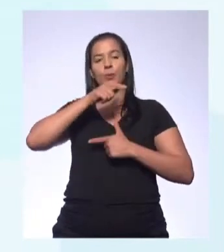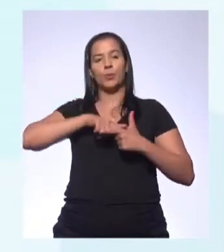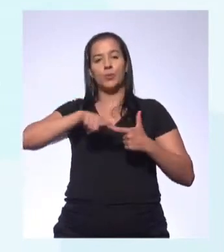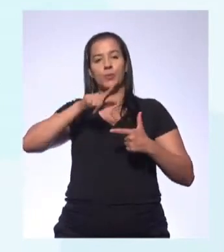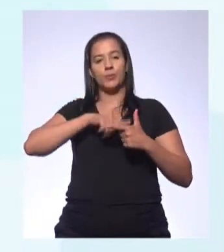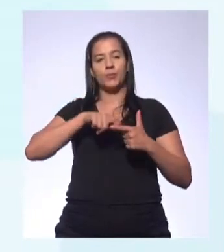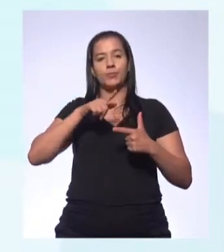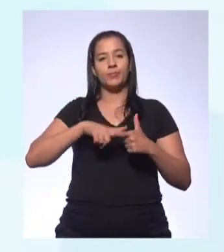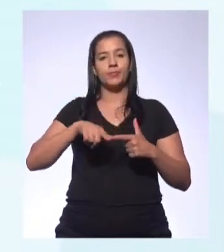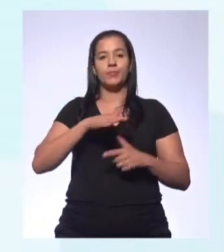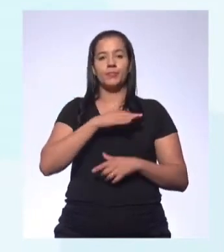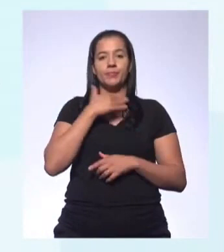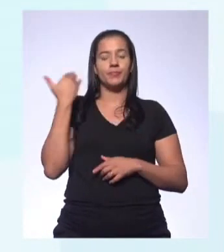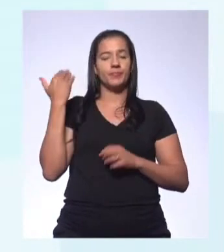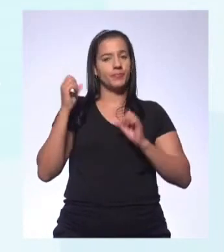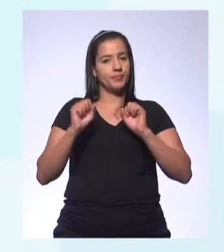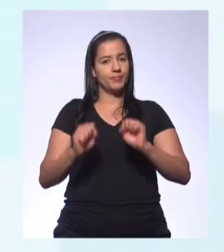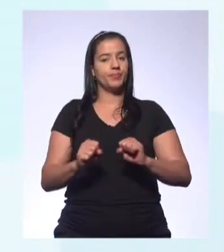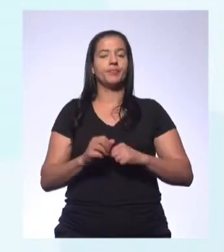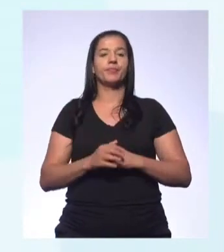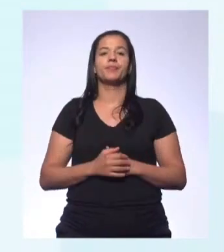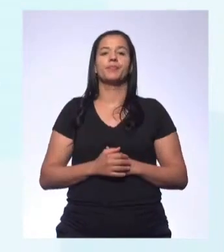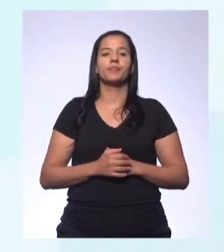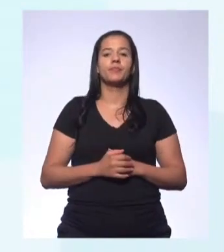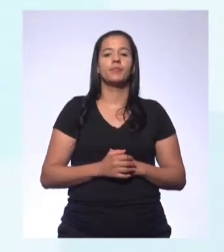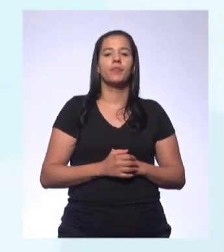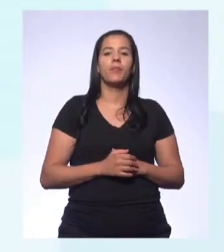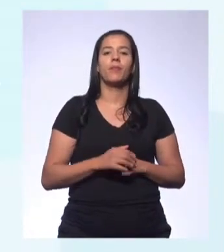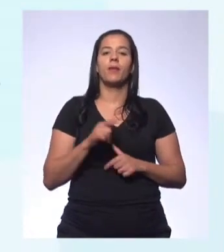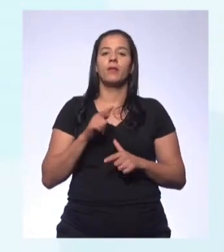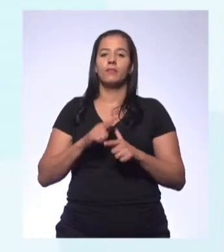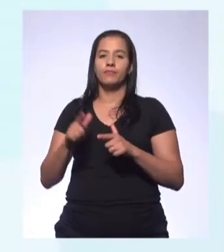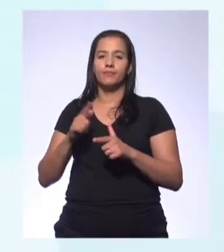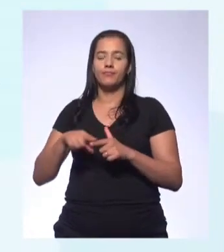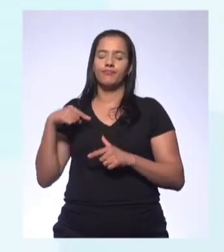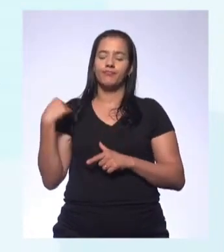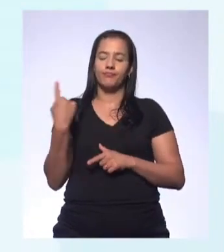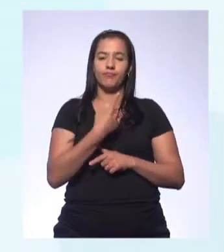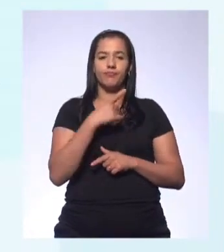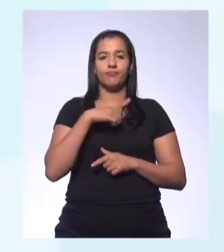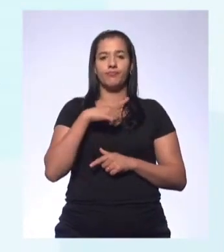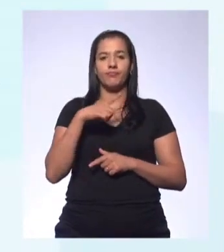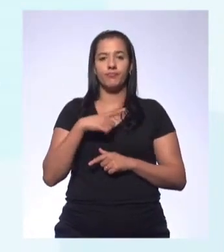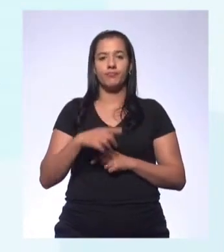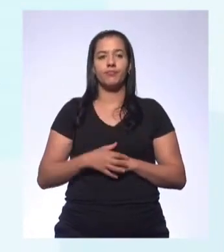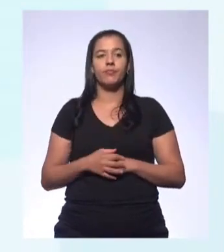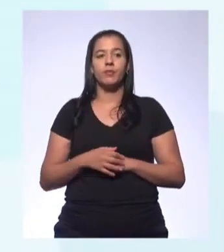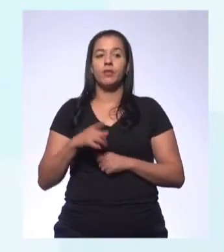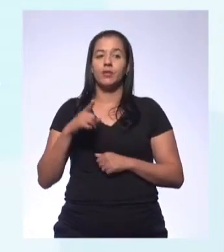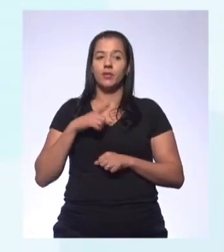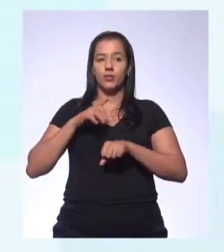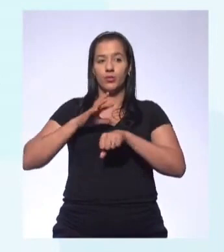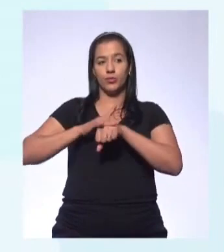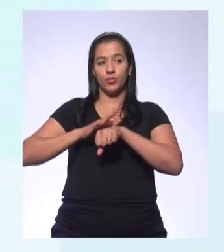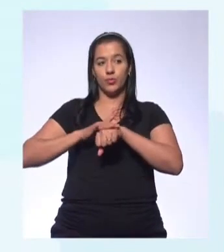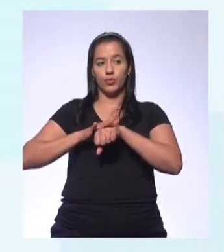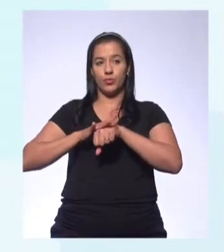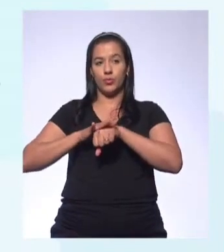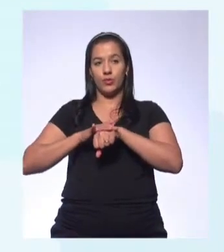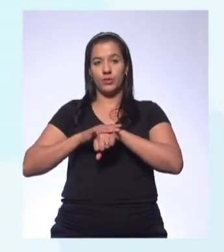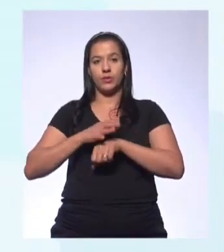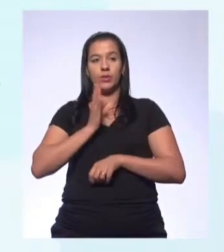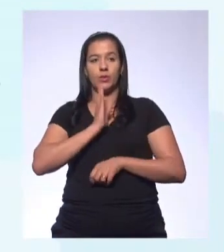né, vir a óbito por asfixia. Também é um problema que temos aí. As doenças são doenças